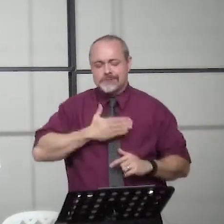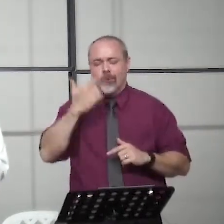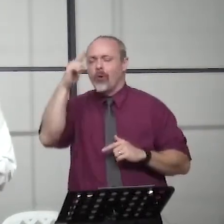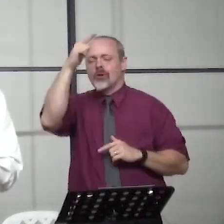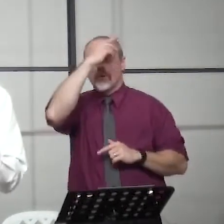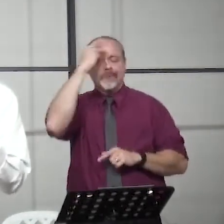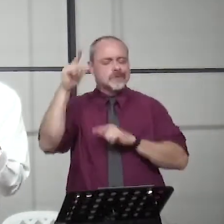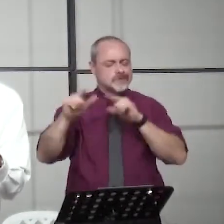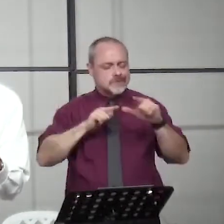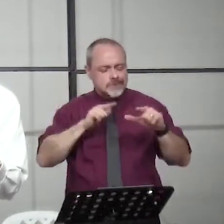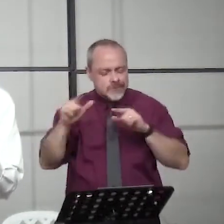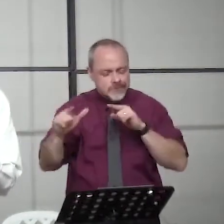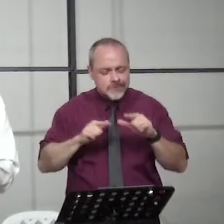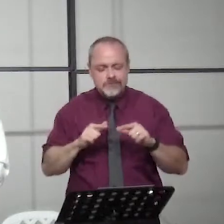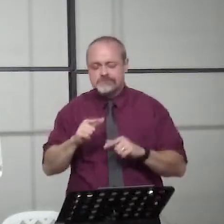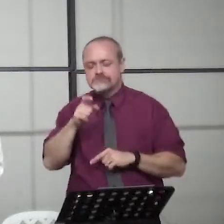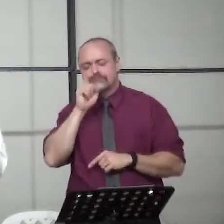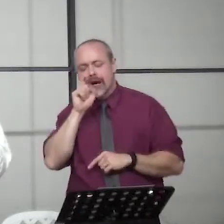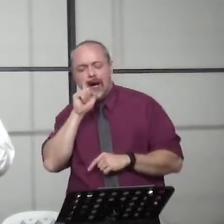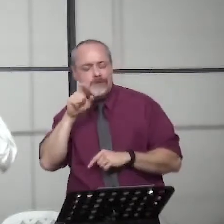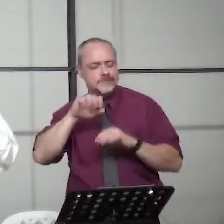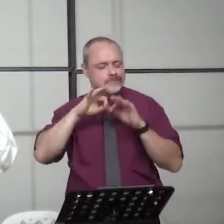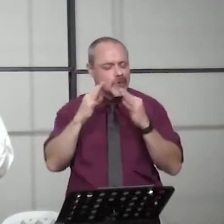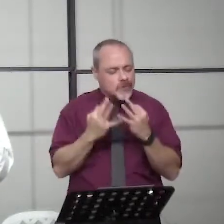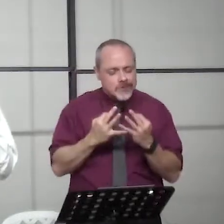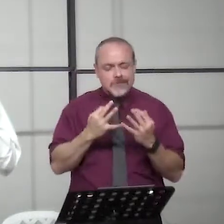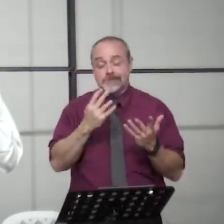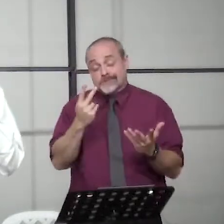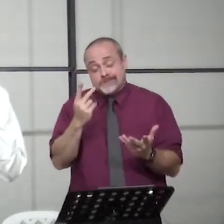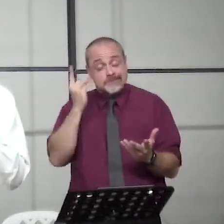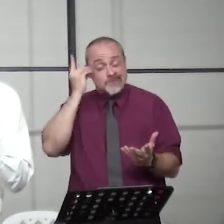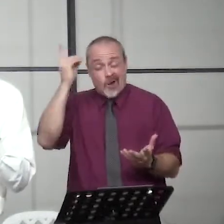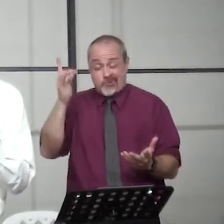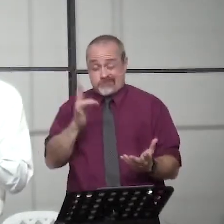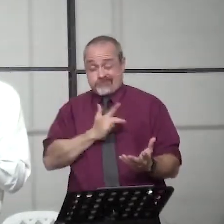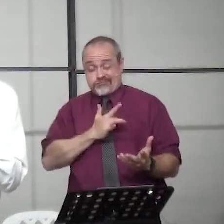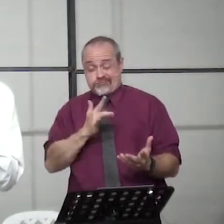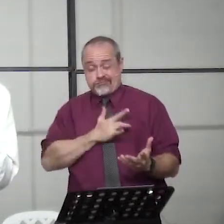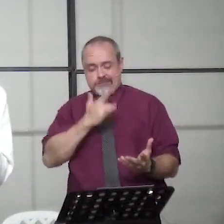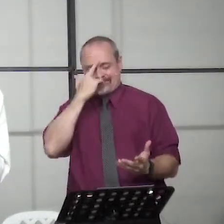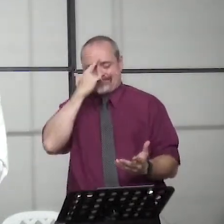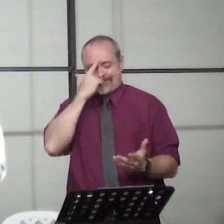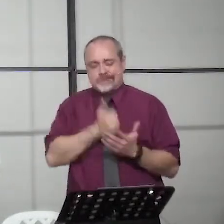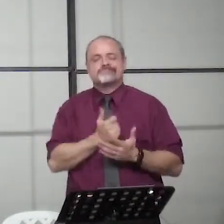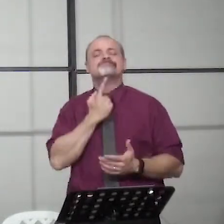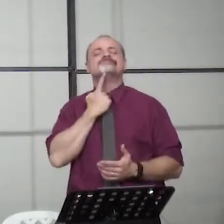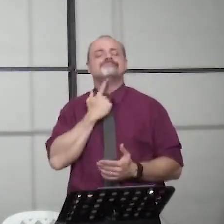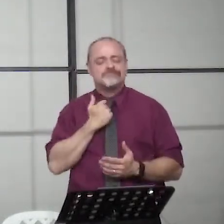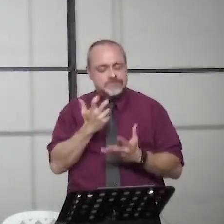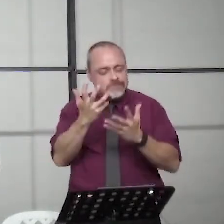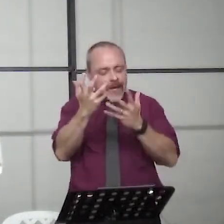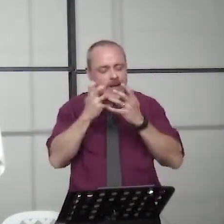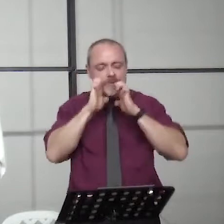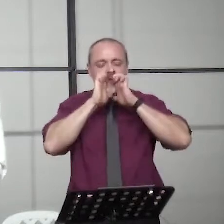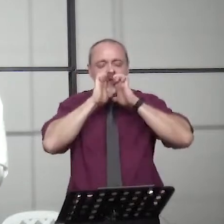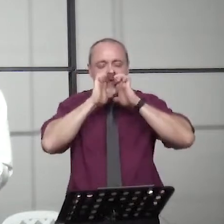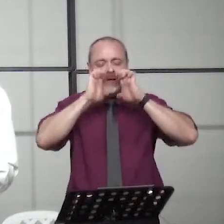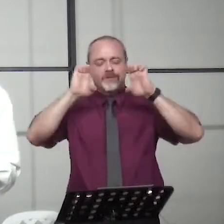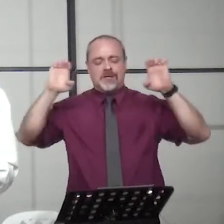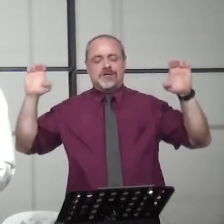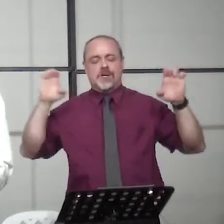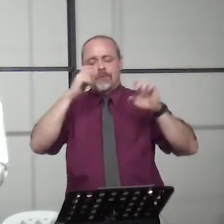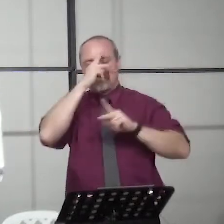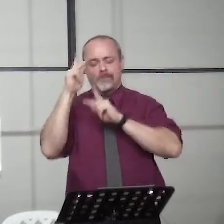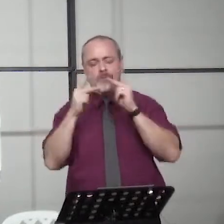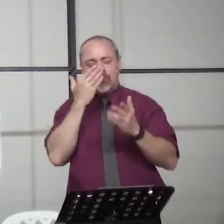trabalho, parentes, seja quem for. Deus colocou em você esse desejo de evangelizar os